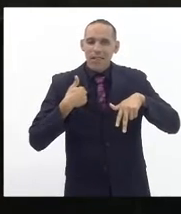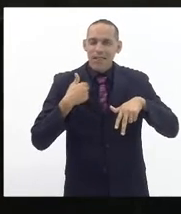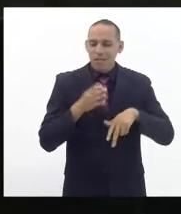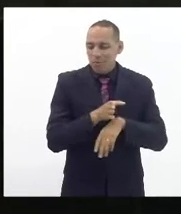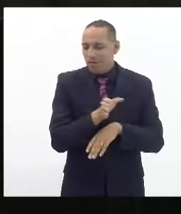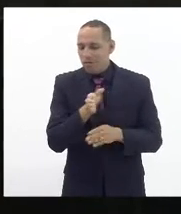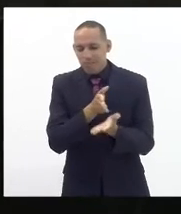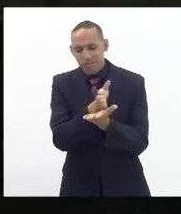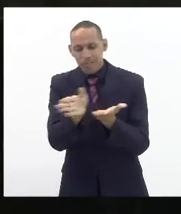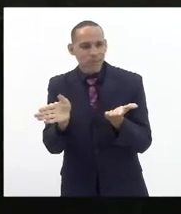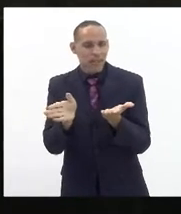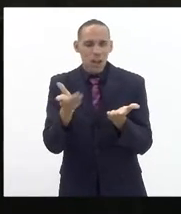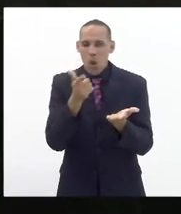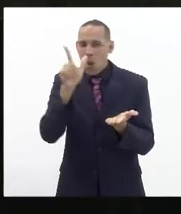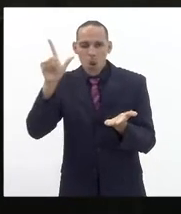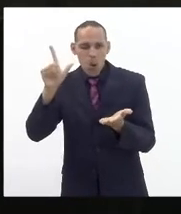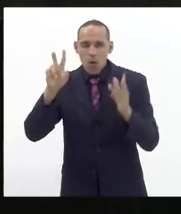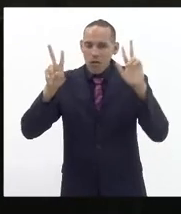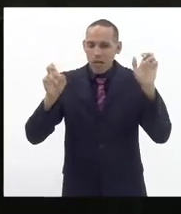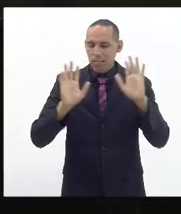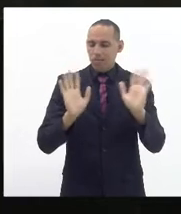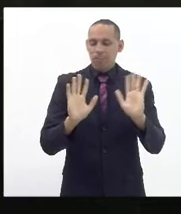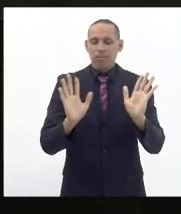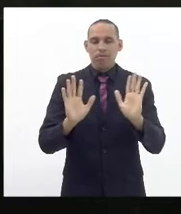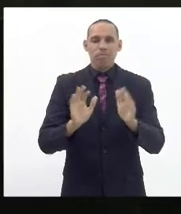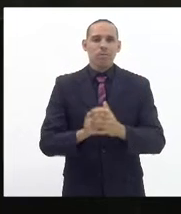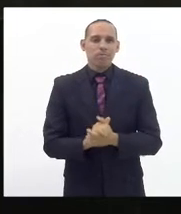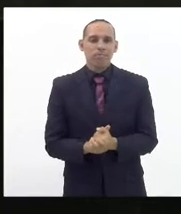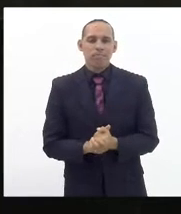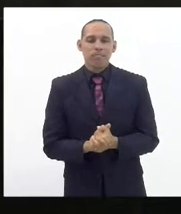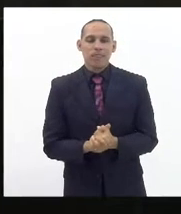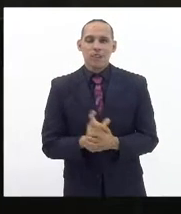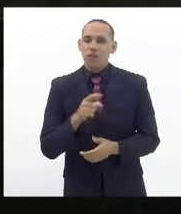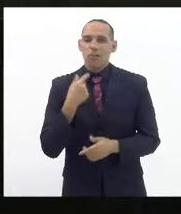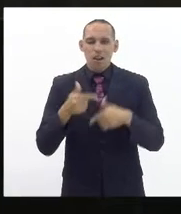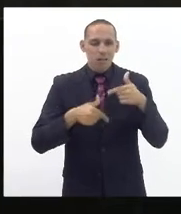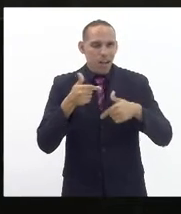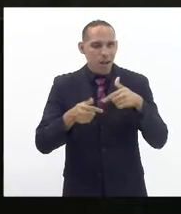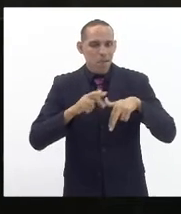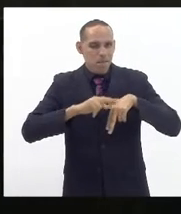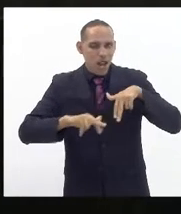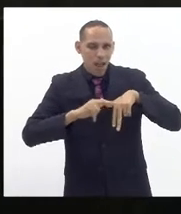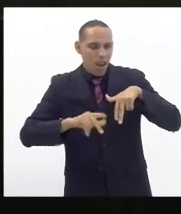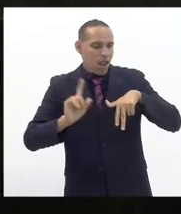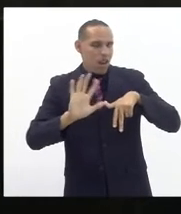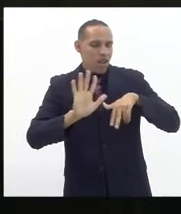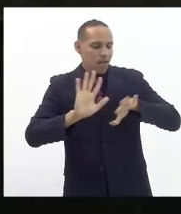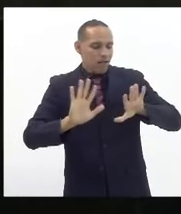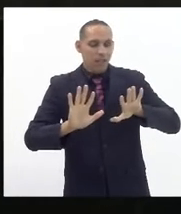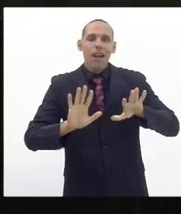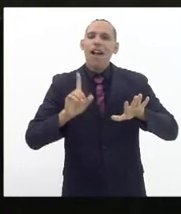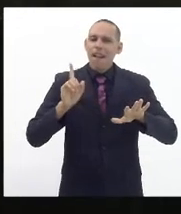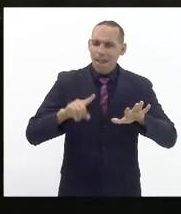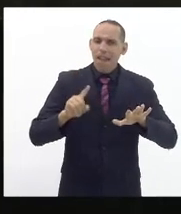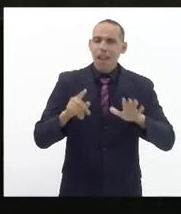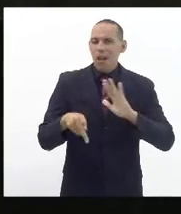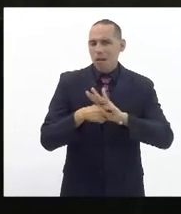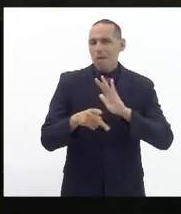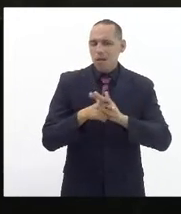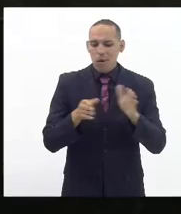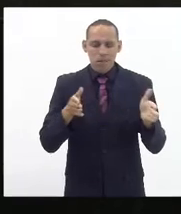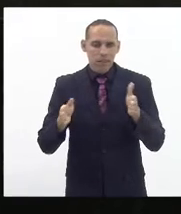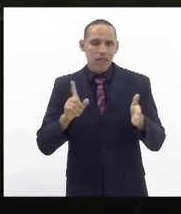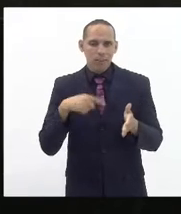discussão para trazer essa temática do nosso trabalho de gênero, mas é uma das embocaduras do nosso